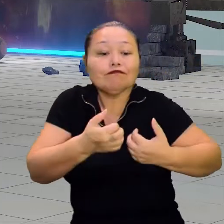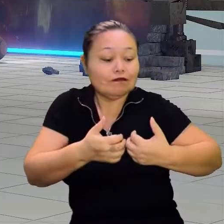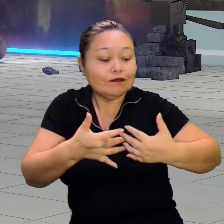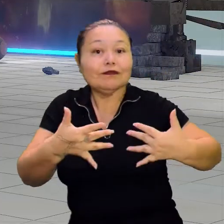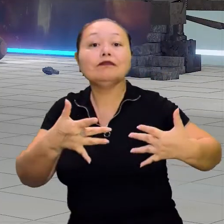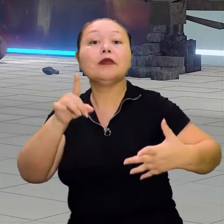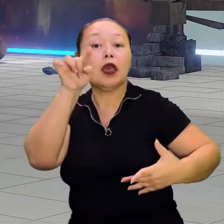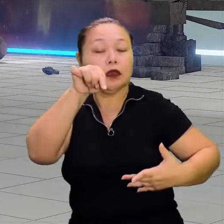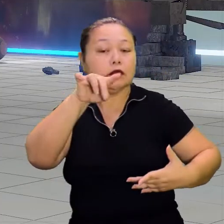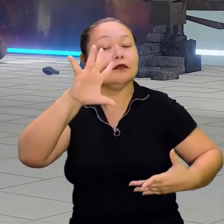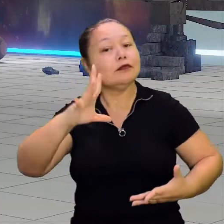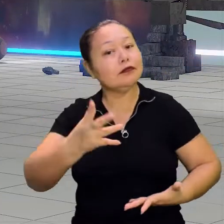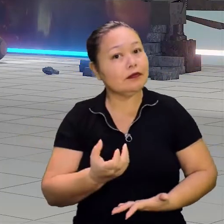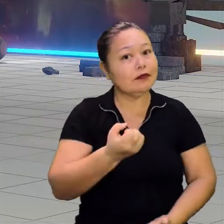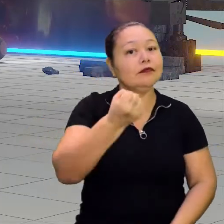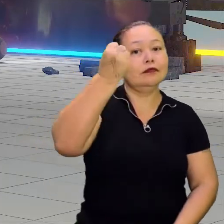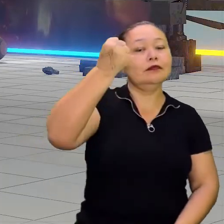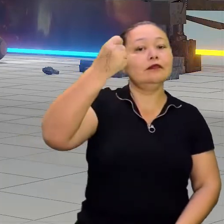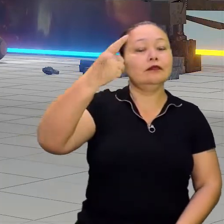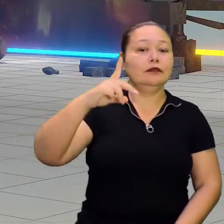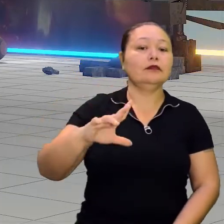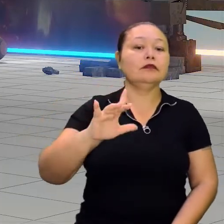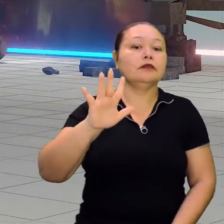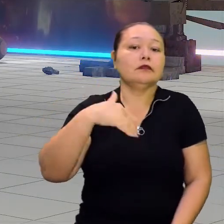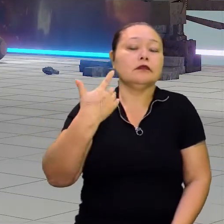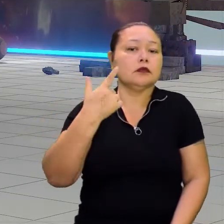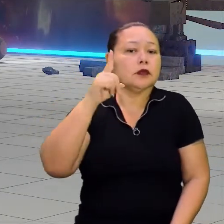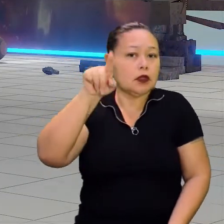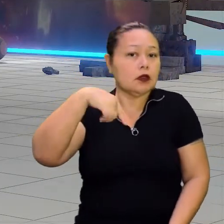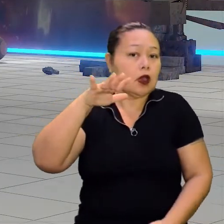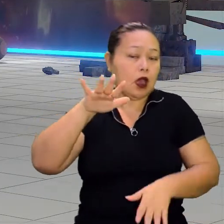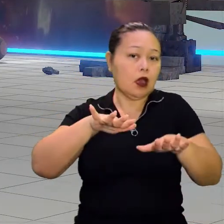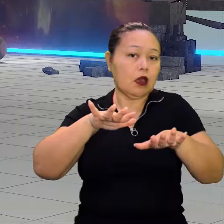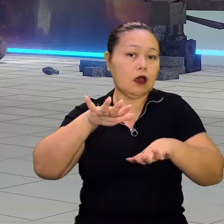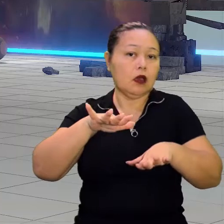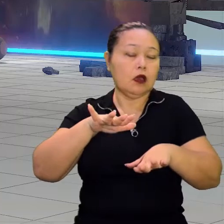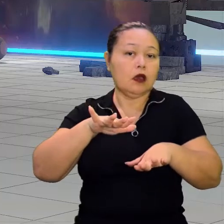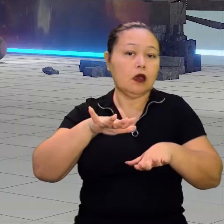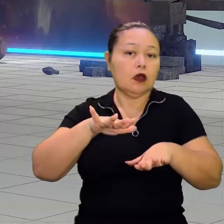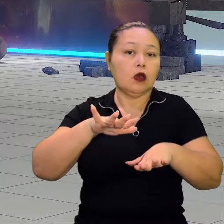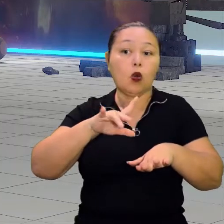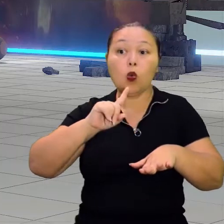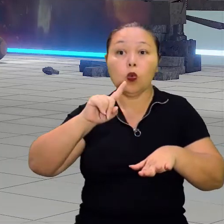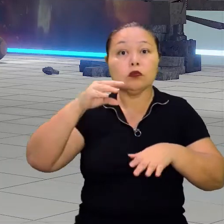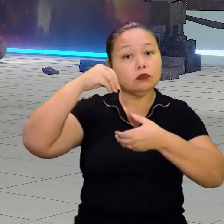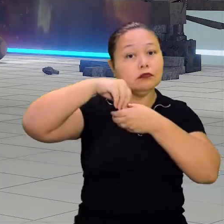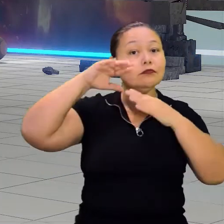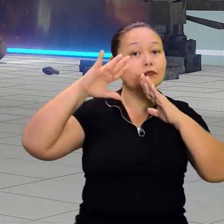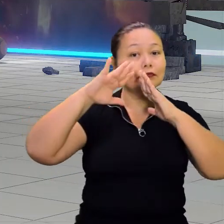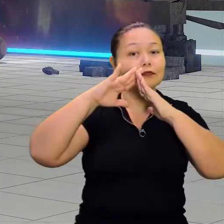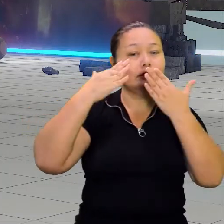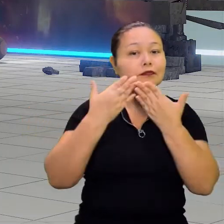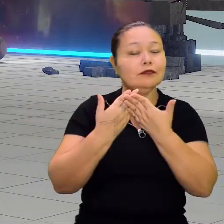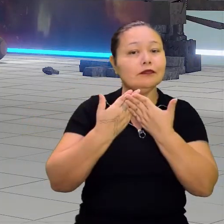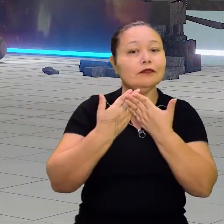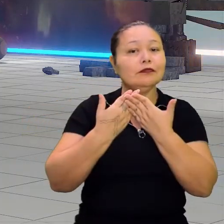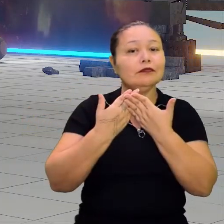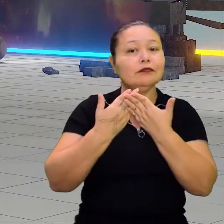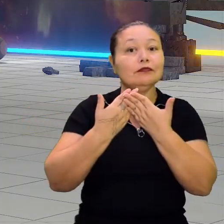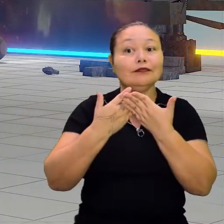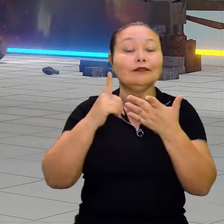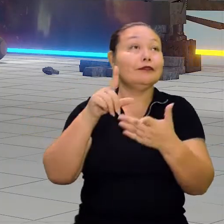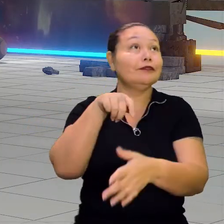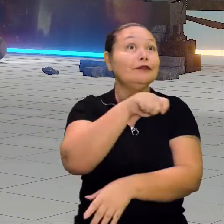salvar. Tá? E é por isso que muitas vezes, nas escolas, deixa os alunos